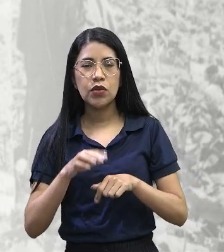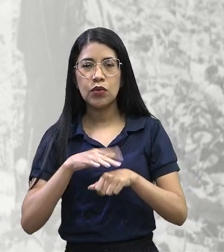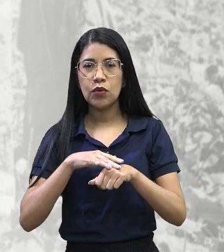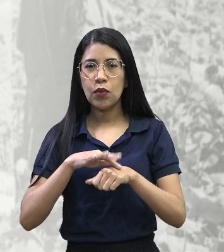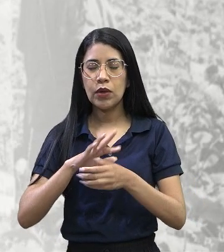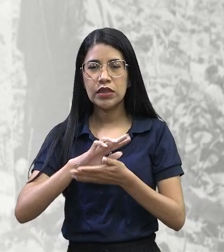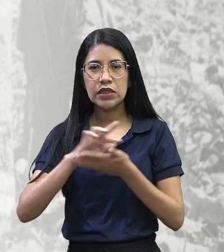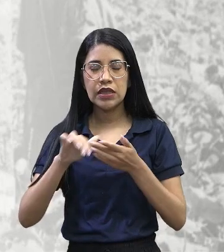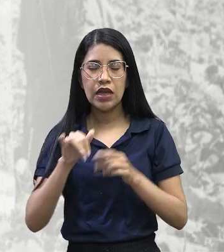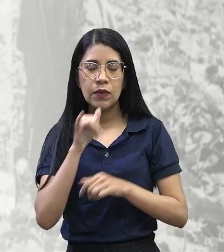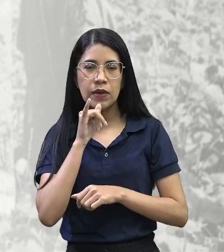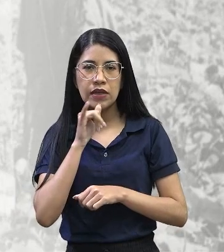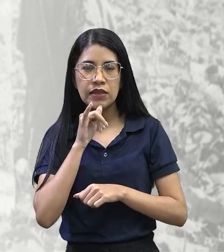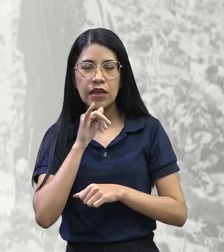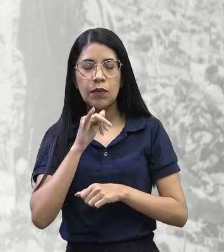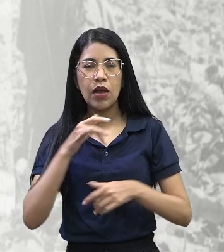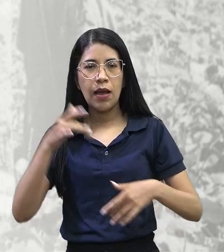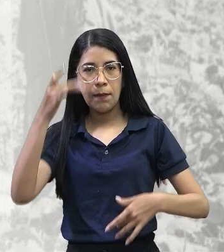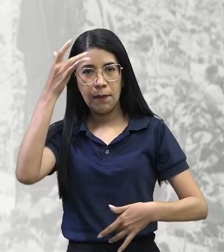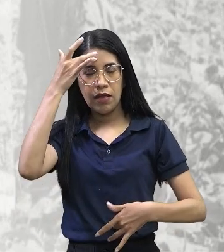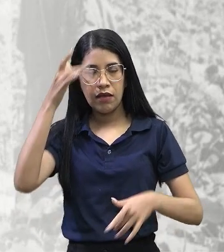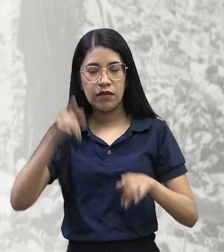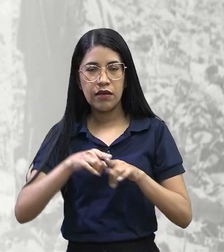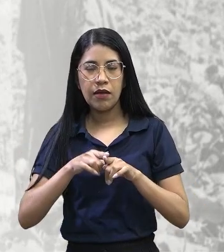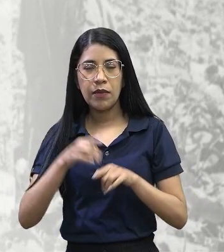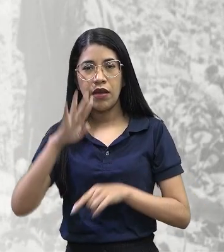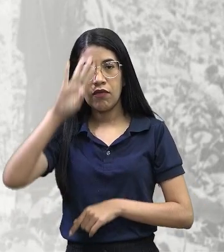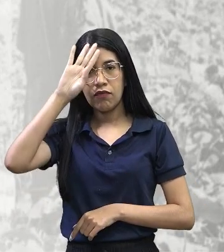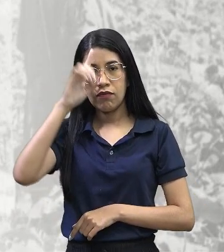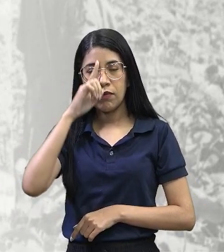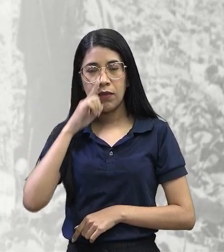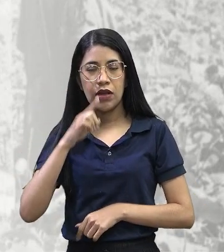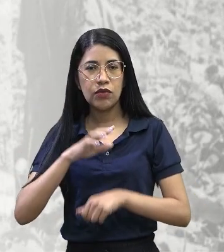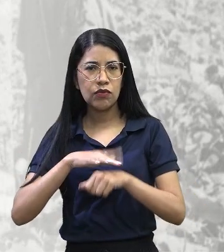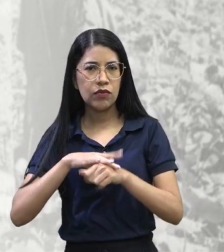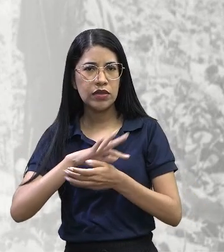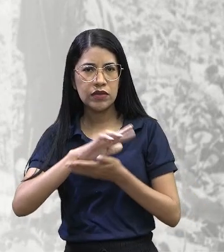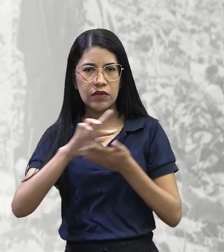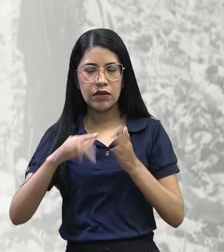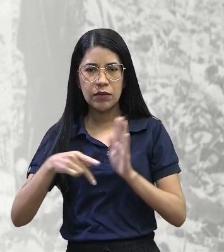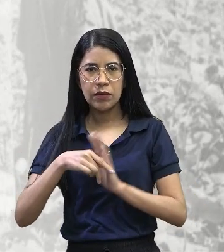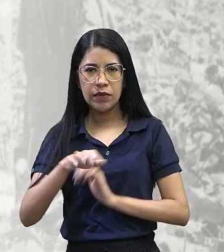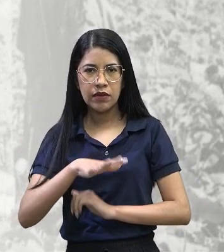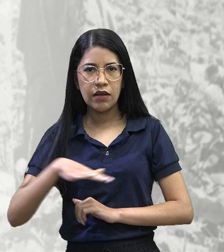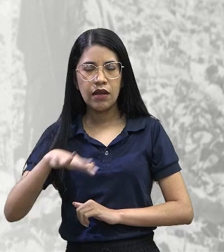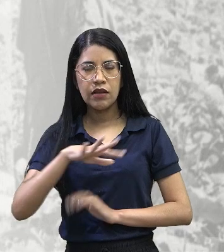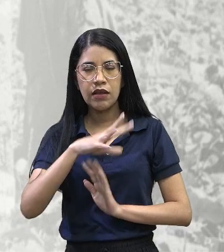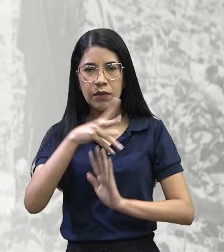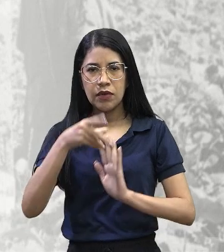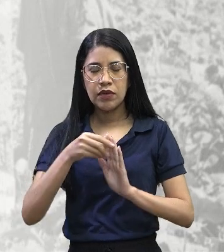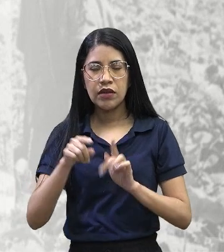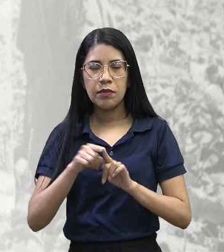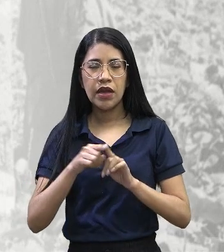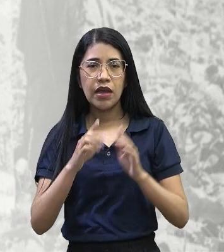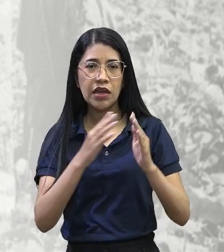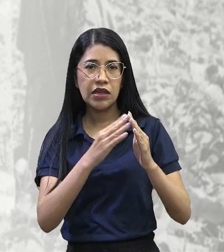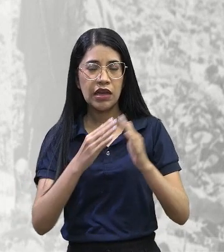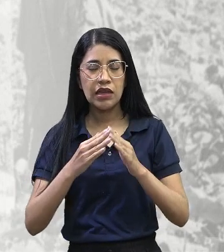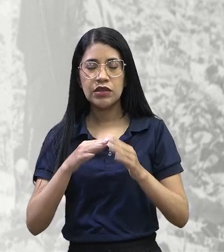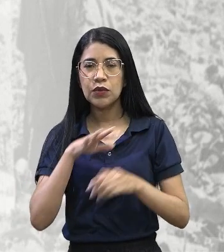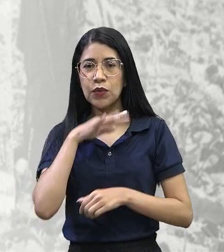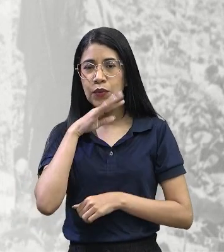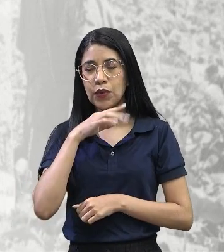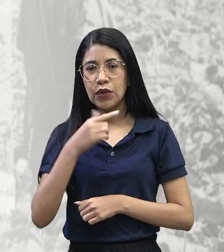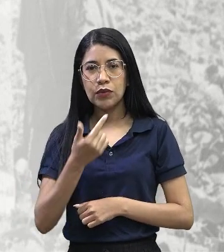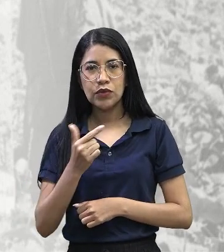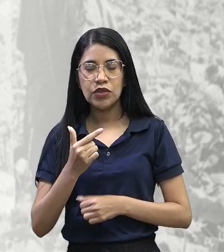malária, febre amarela e outras doenças aqui da região, o desconforto das barracas miseráveis e